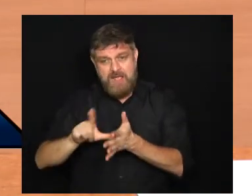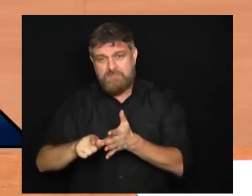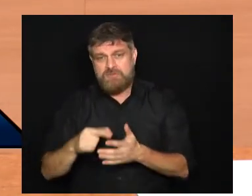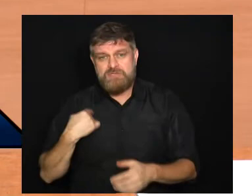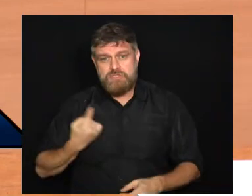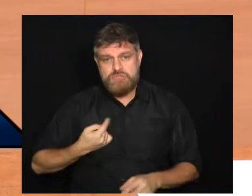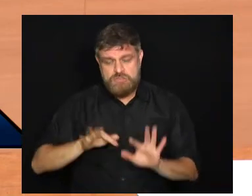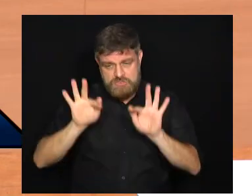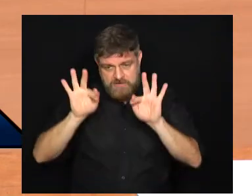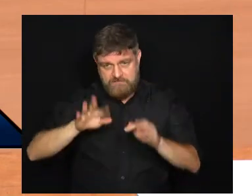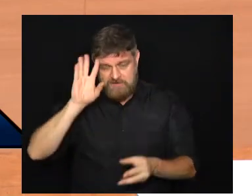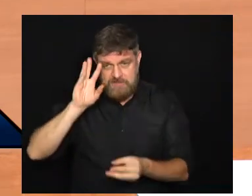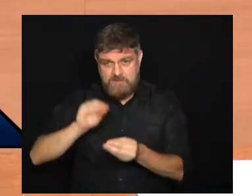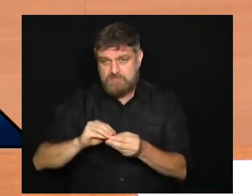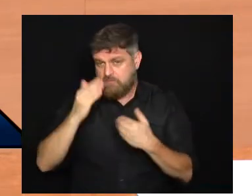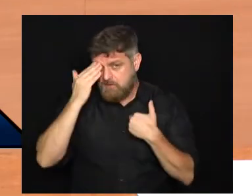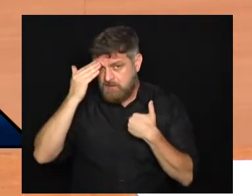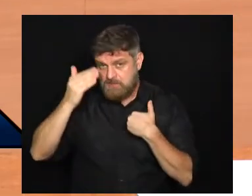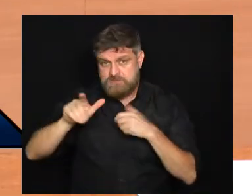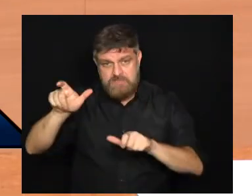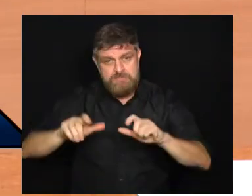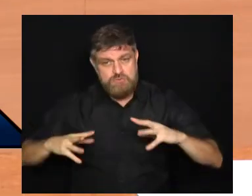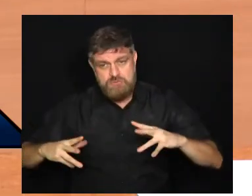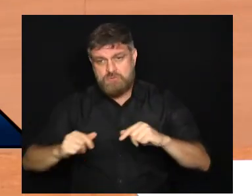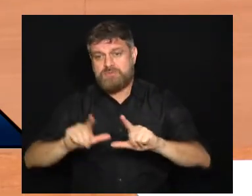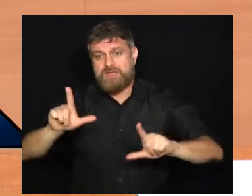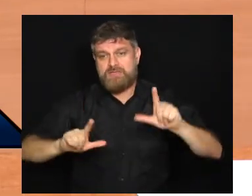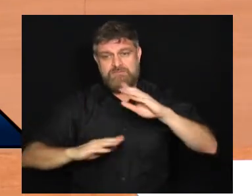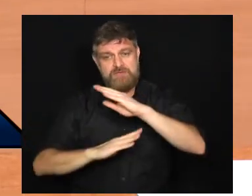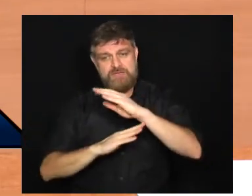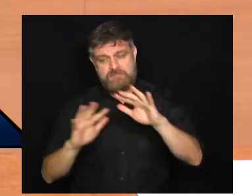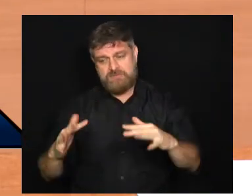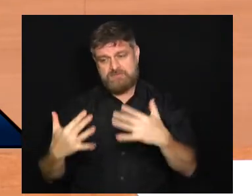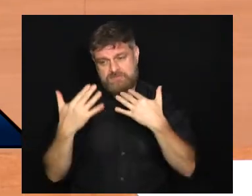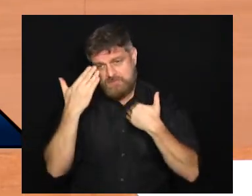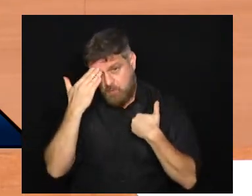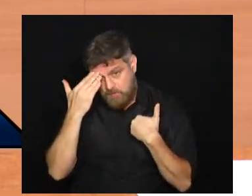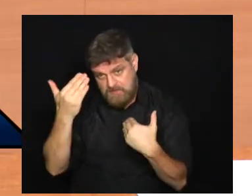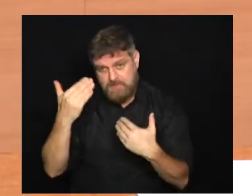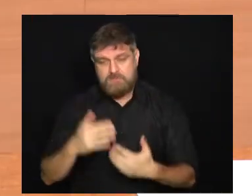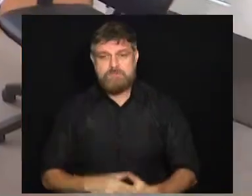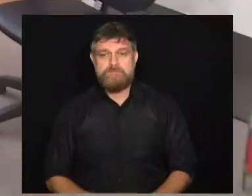gente encerra a reunião. Quero agradecer a todos os presentes e quem nos assistiu na TV Câmara. Muito obrigado.